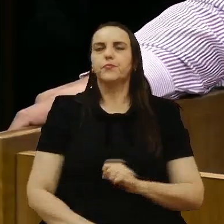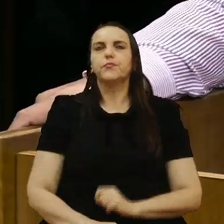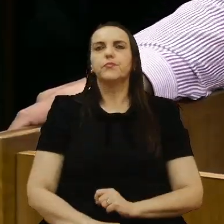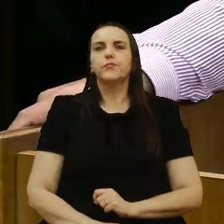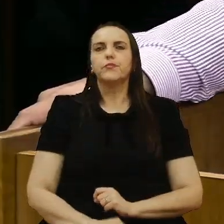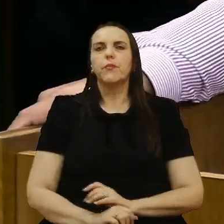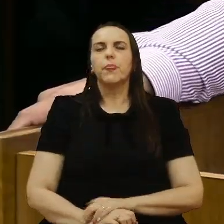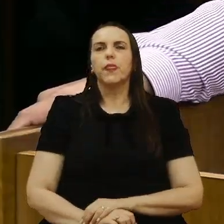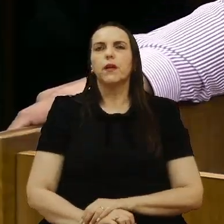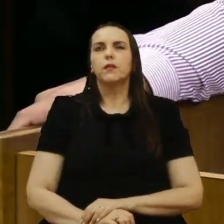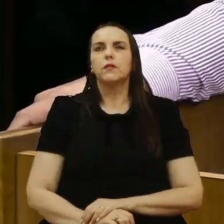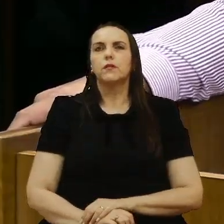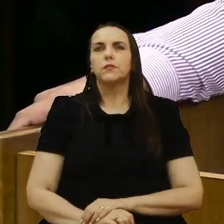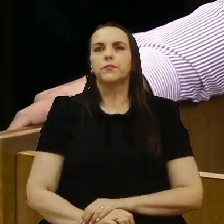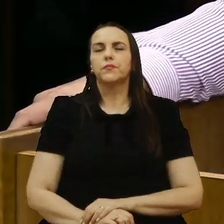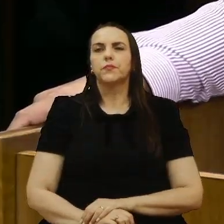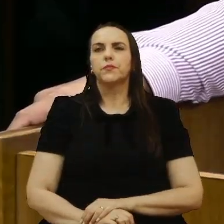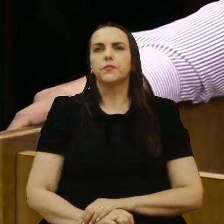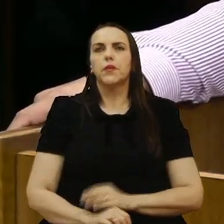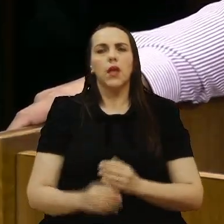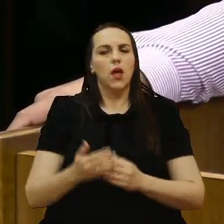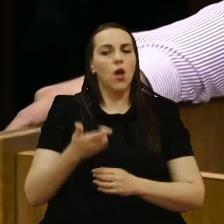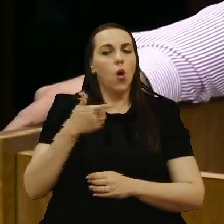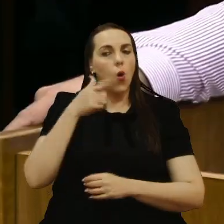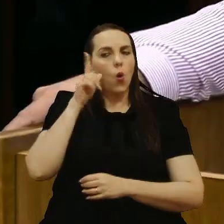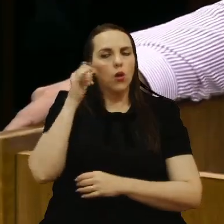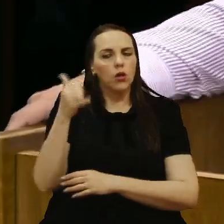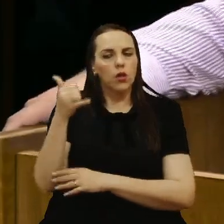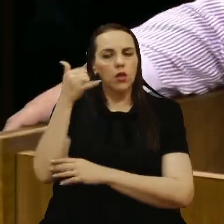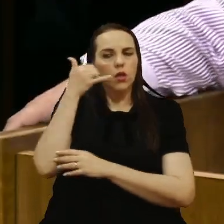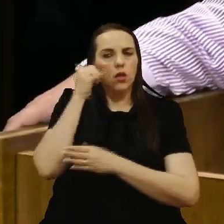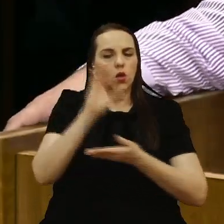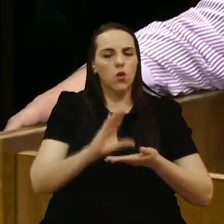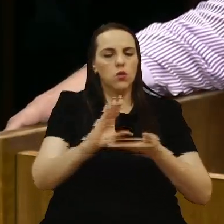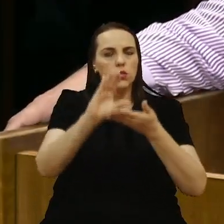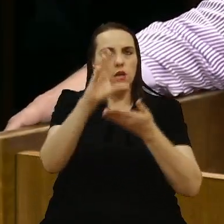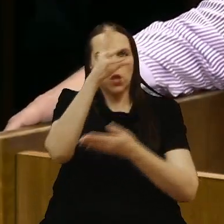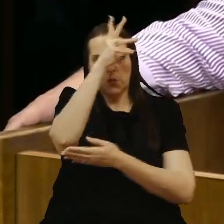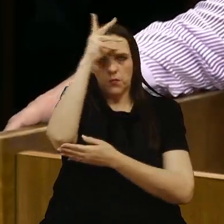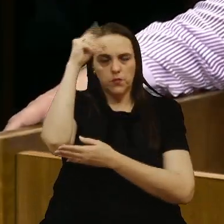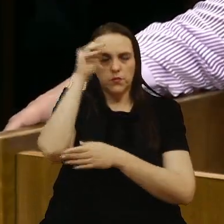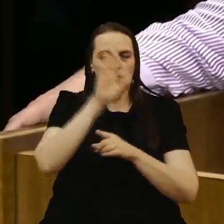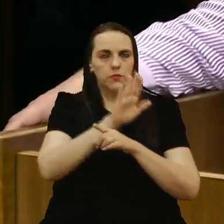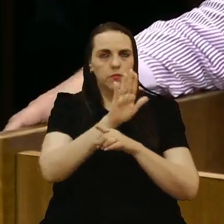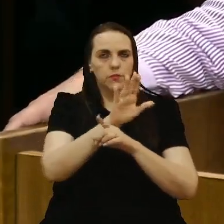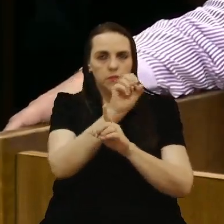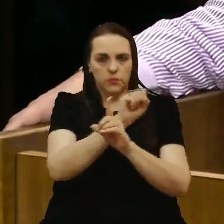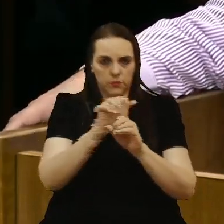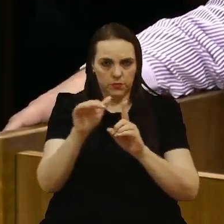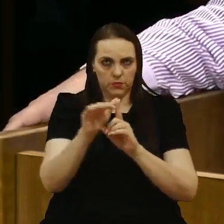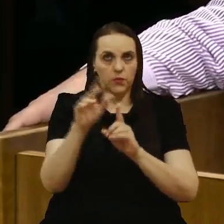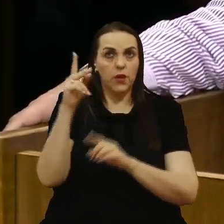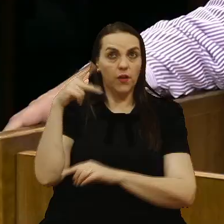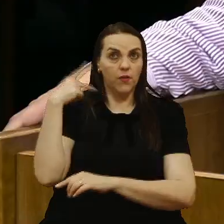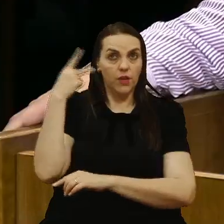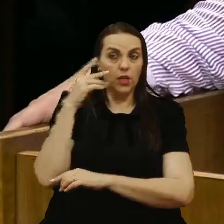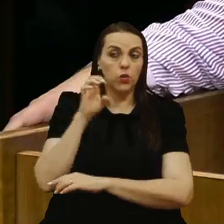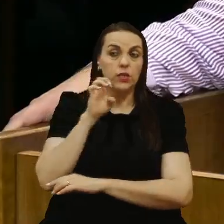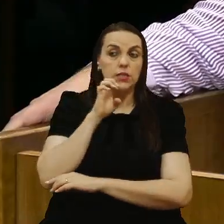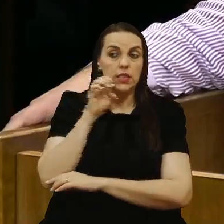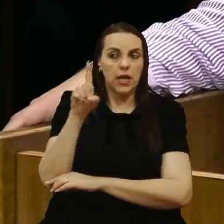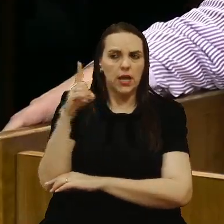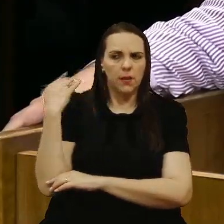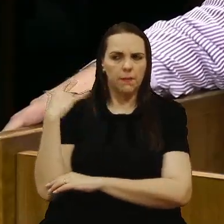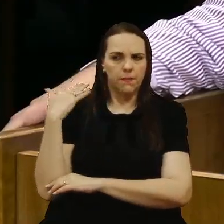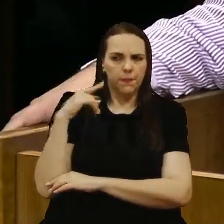Eu já recebi ontem uma ligação do Conselho Municipal de Assistência Social, vereadora Estela e vereadora Andressa, que